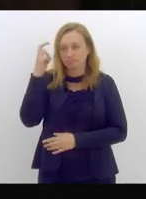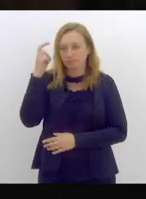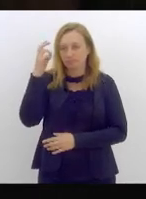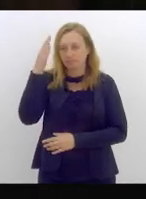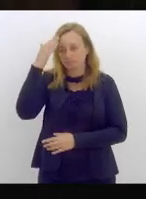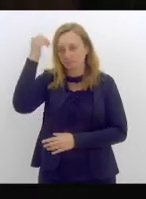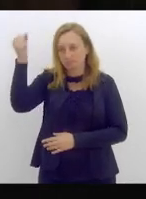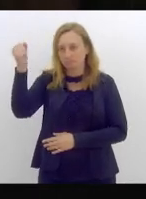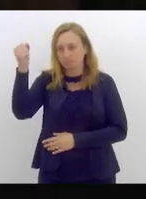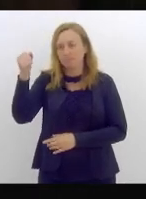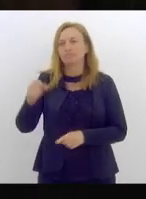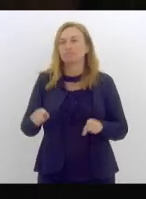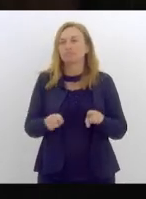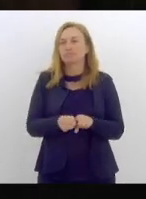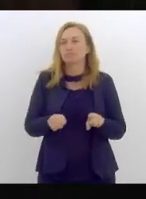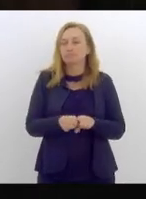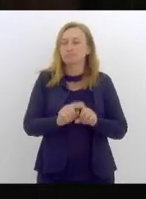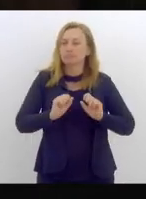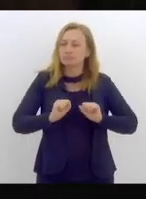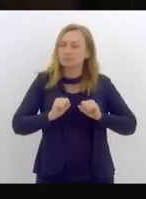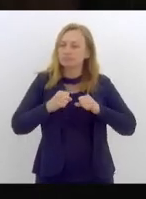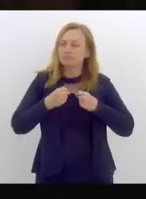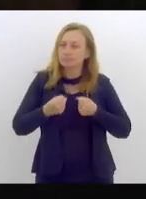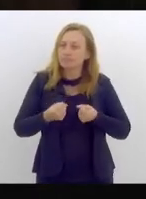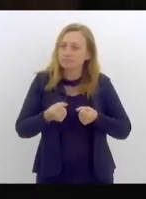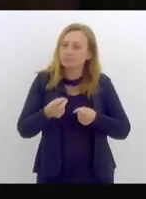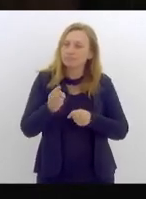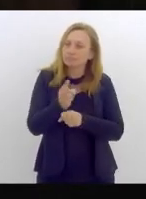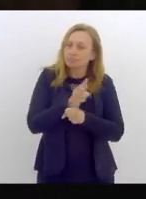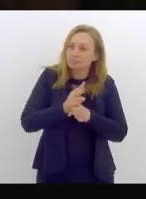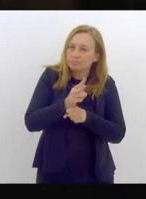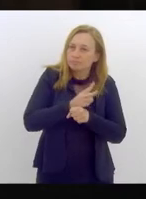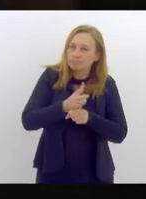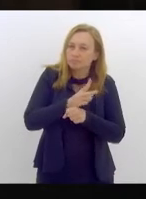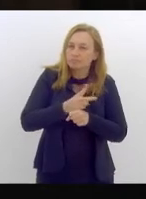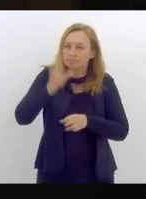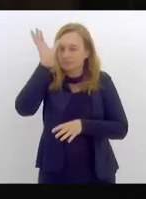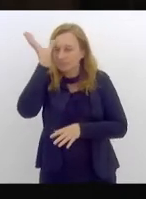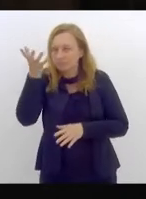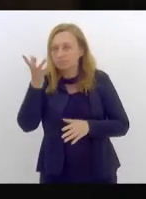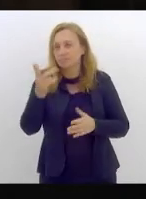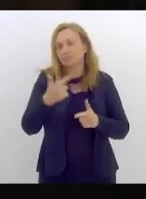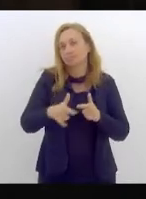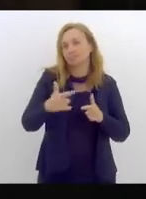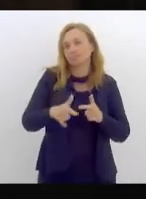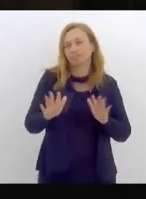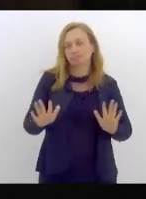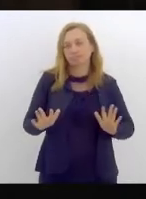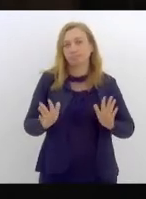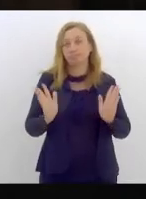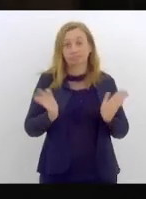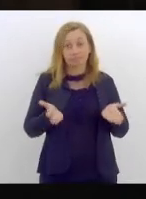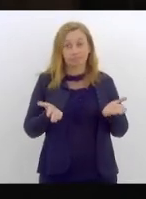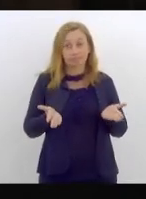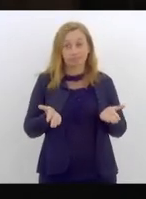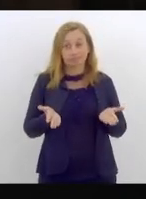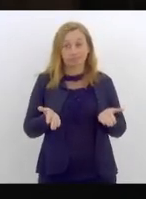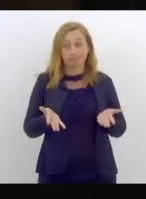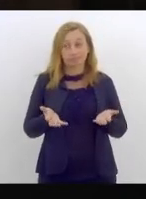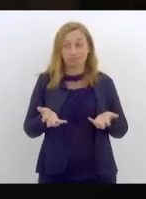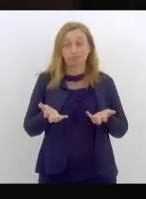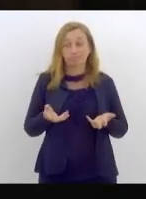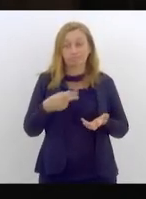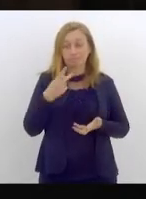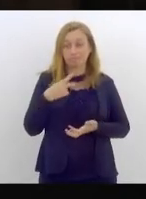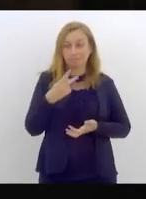lealdade a busca de solução dos problemas nacionais É isso aí agora também o que acontece é o seguinte